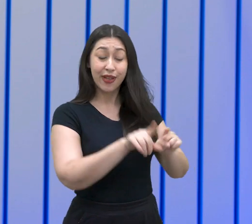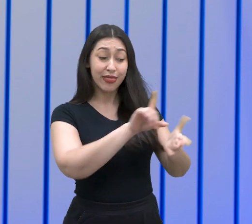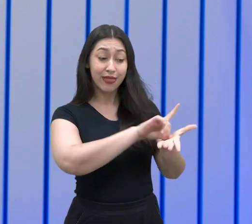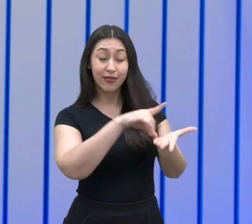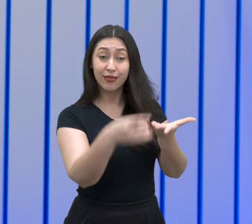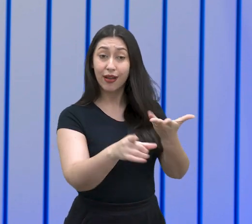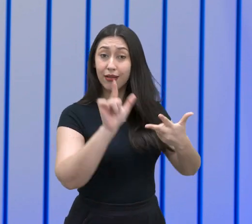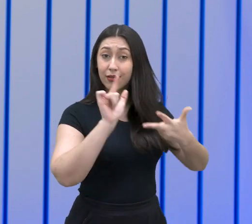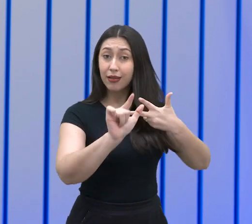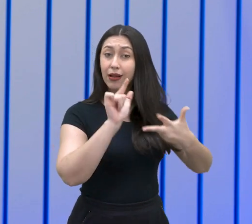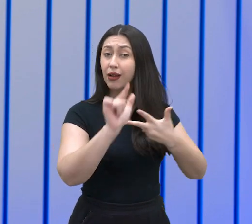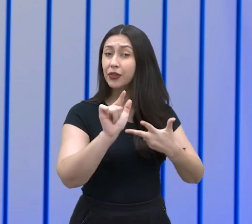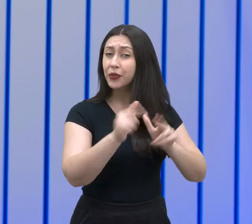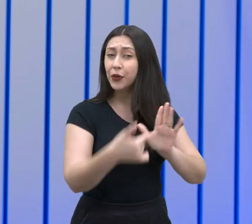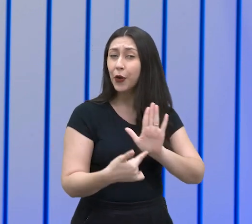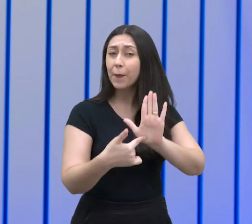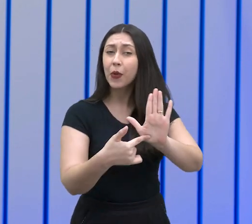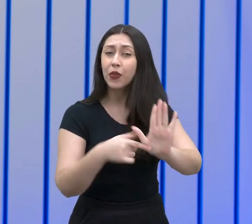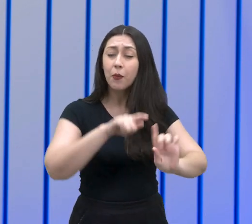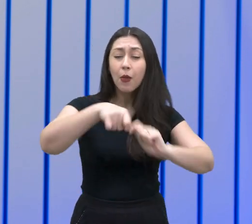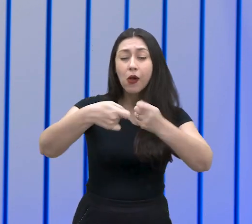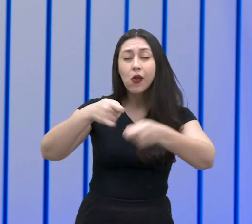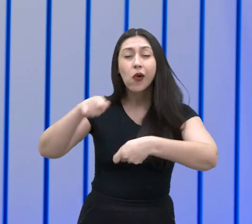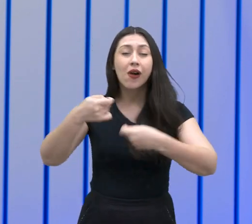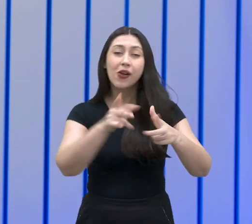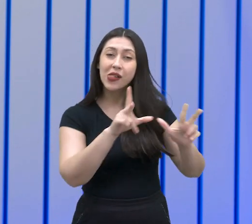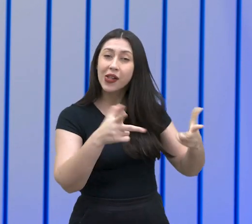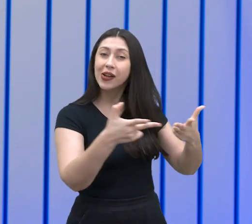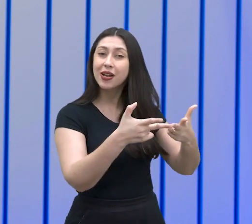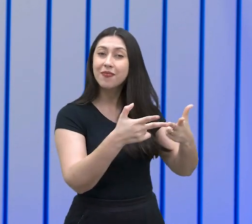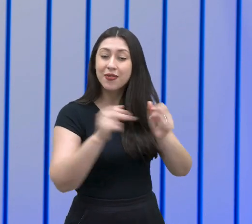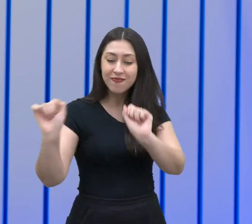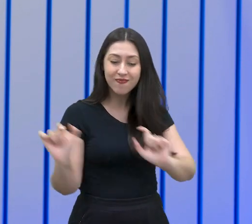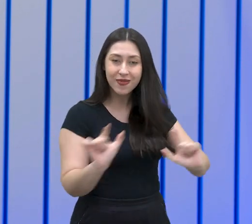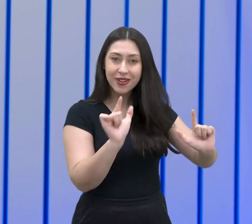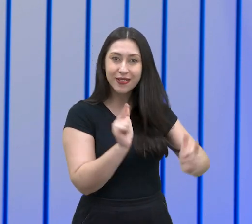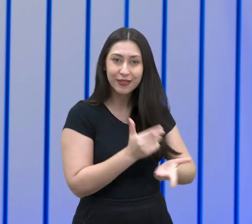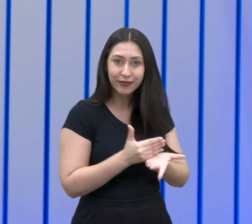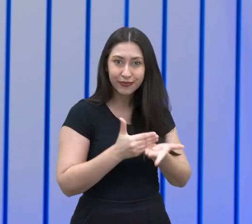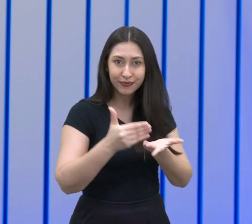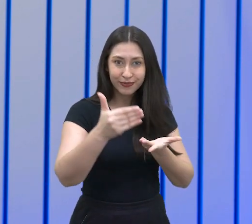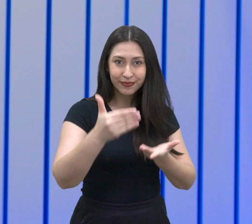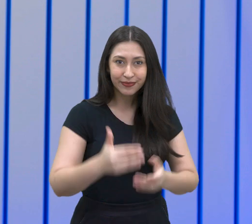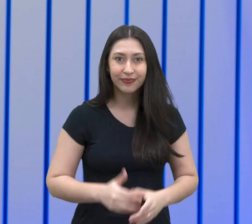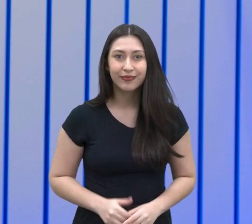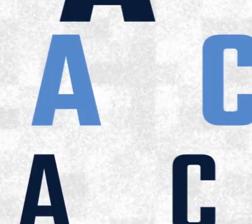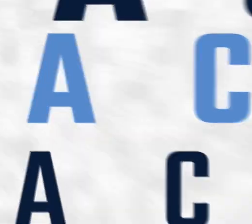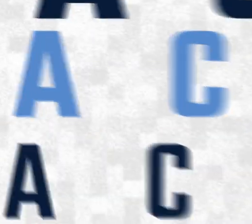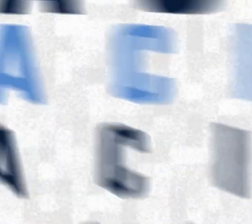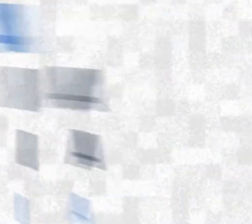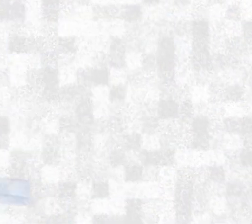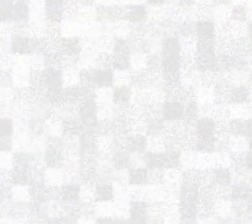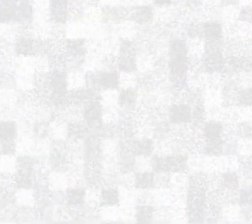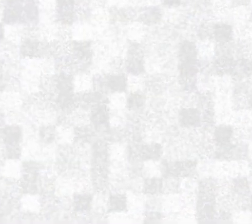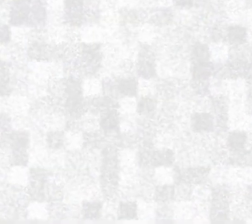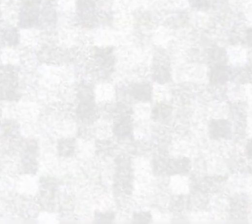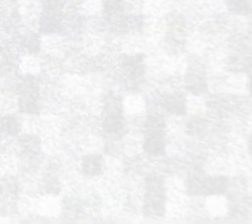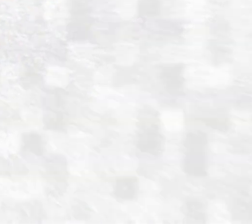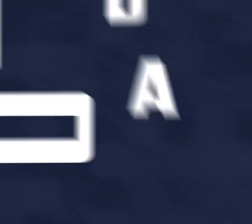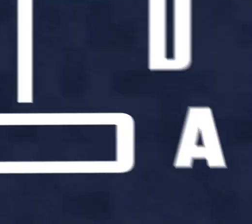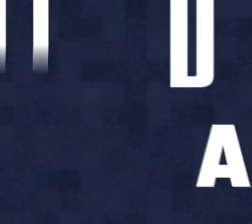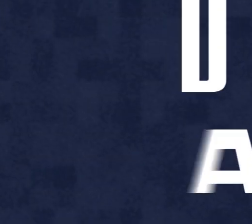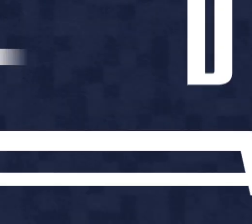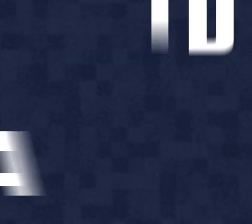dicionário legislativo, que te deixa mais próximo do dia a dia da Câmara. O Sobre Política está começando.